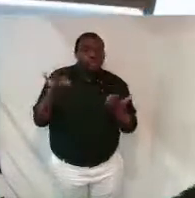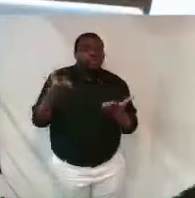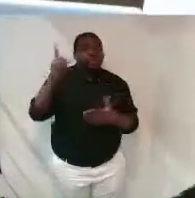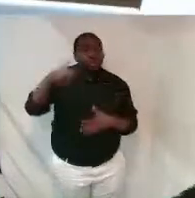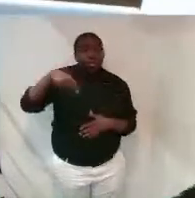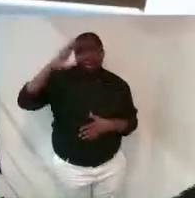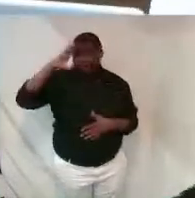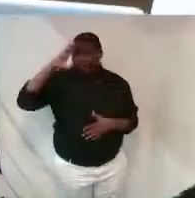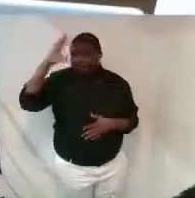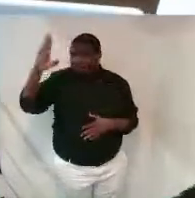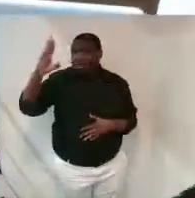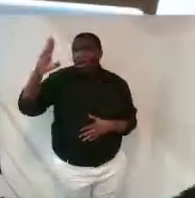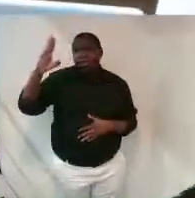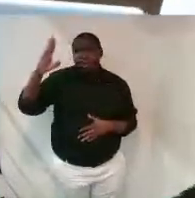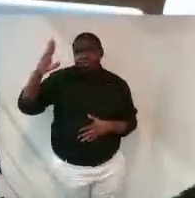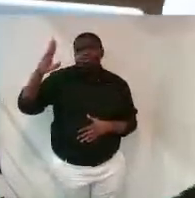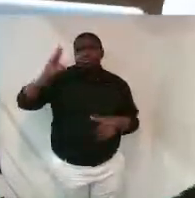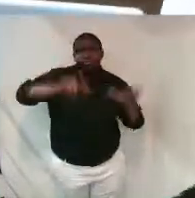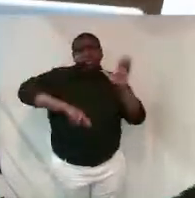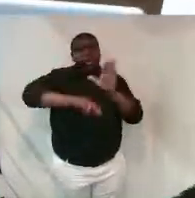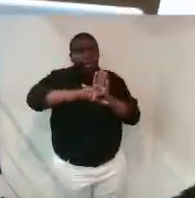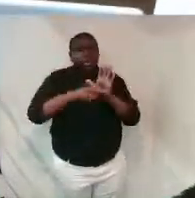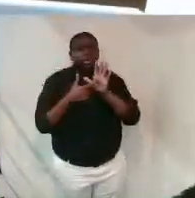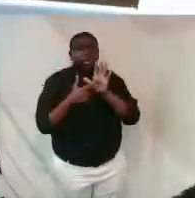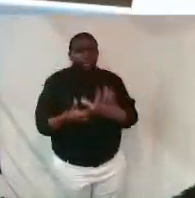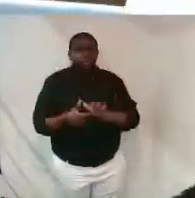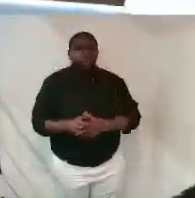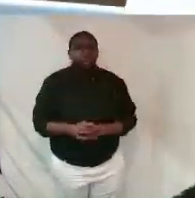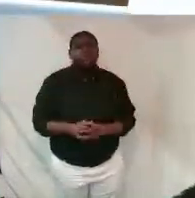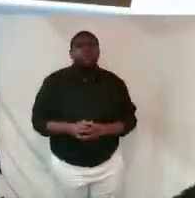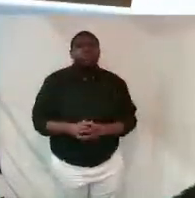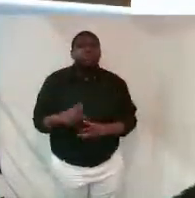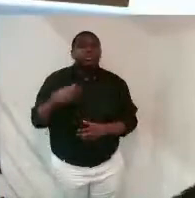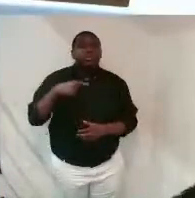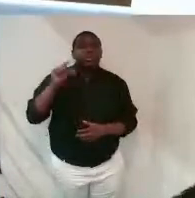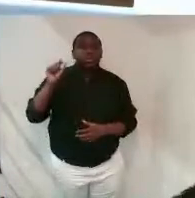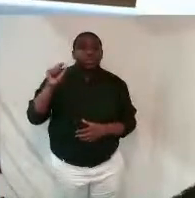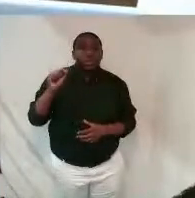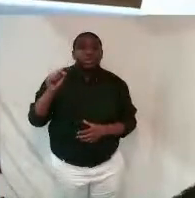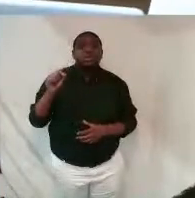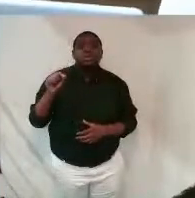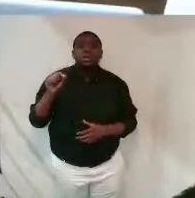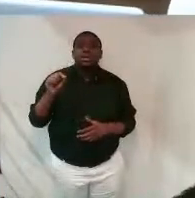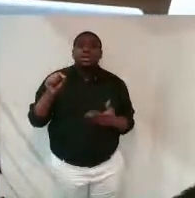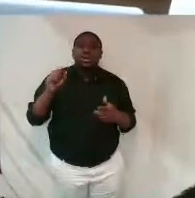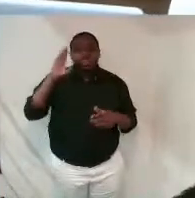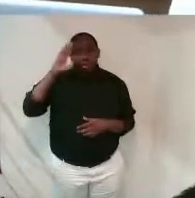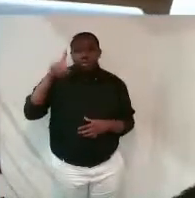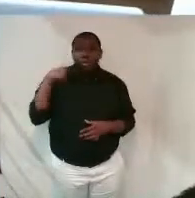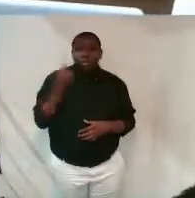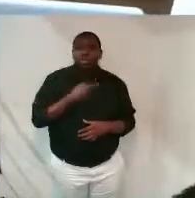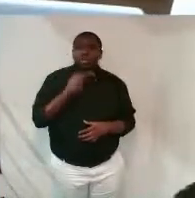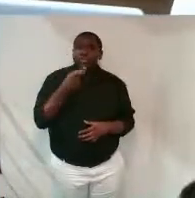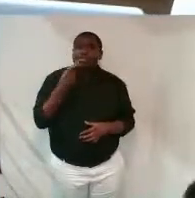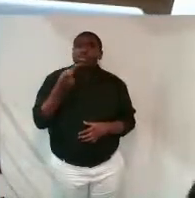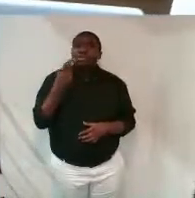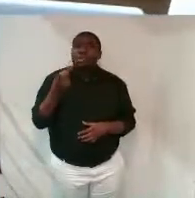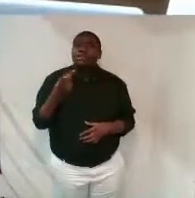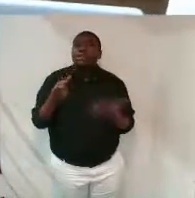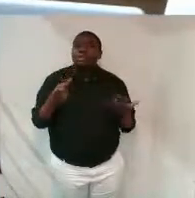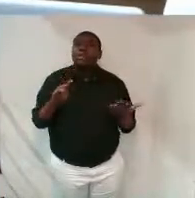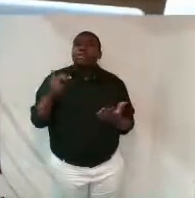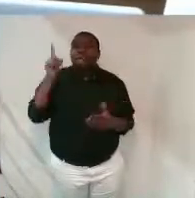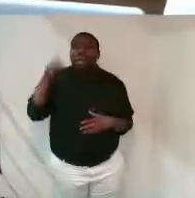ponto de prevenção que a lei trouxe. E ela se baseia muito no que nós acabamos de falar, que é a questão da hierarquização. É